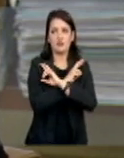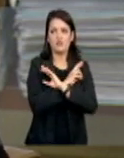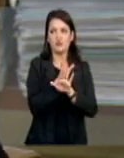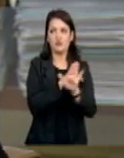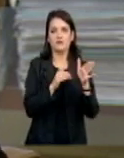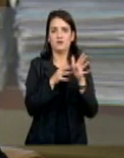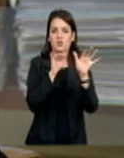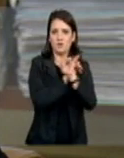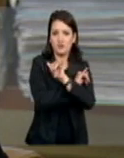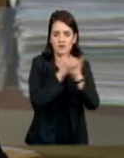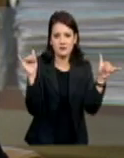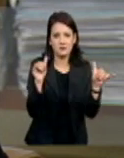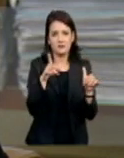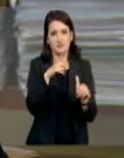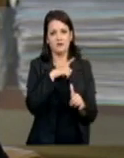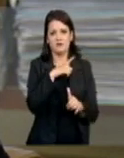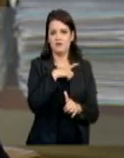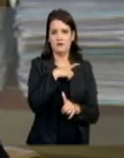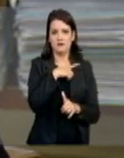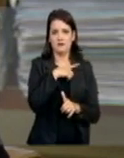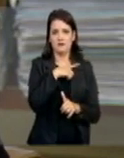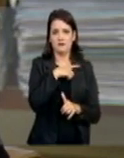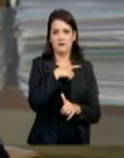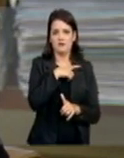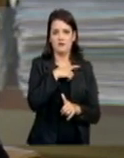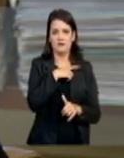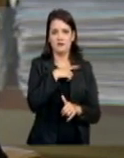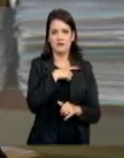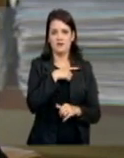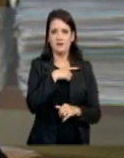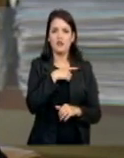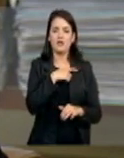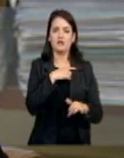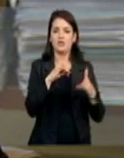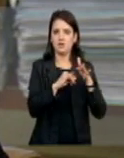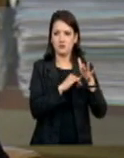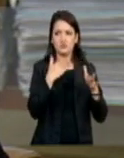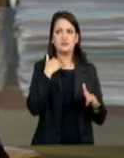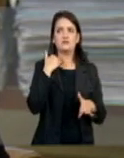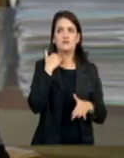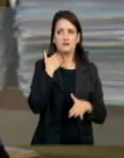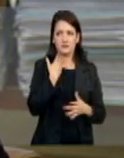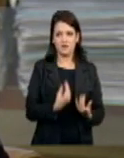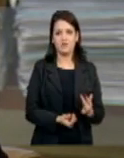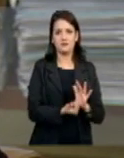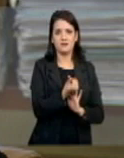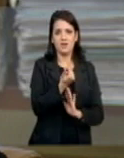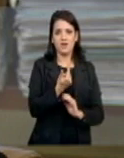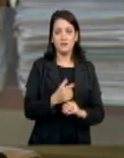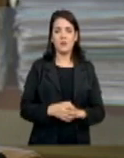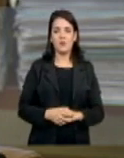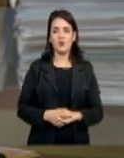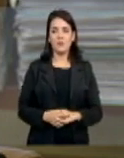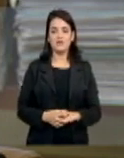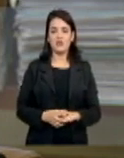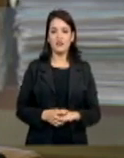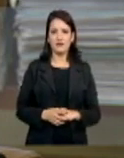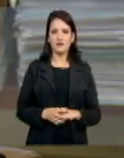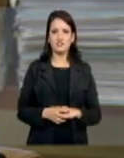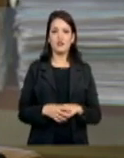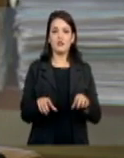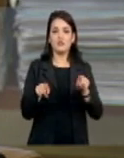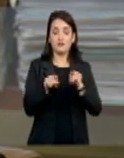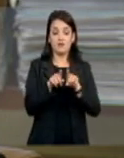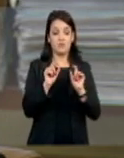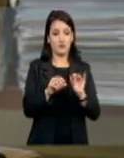reservadas em posse das instituições financeiras é tanto que quando se fixou a tese